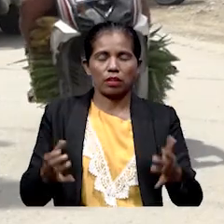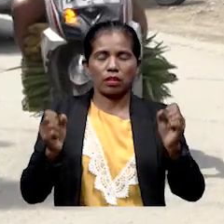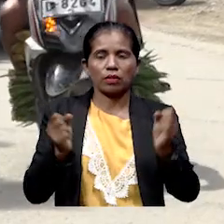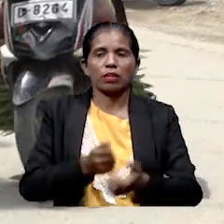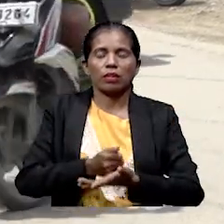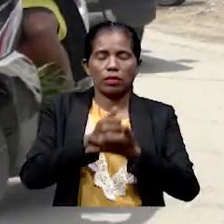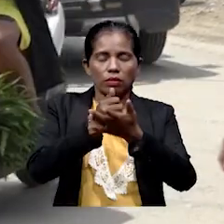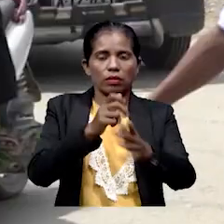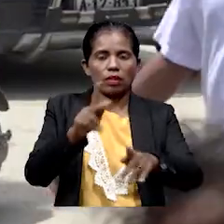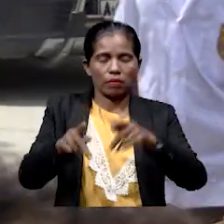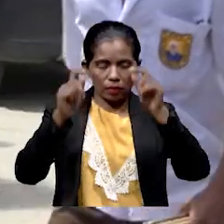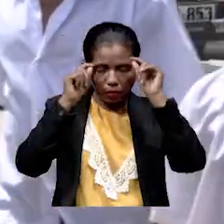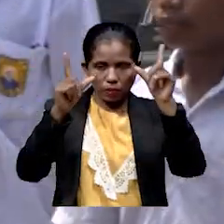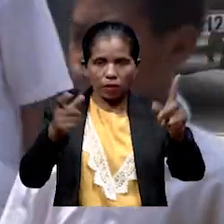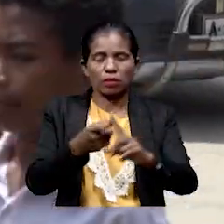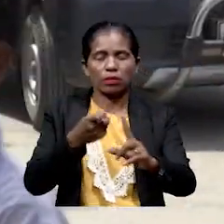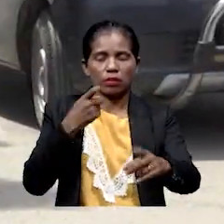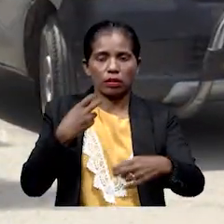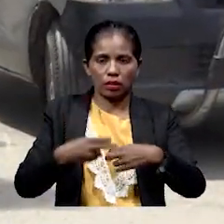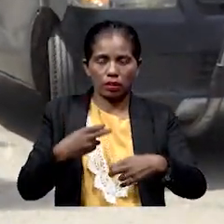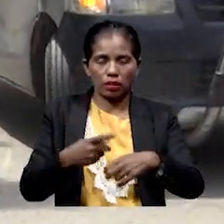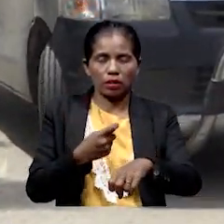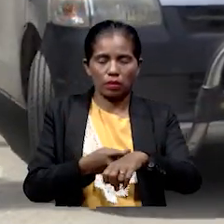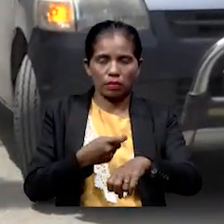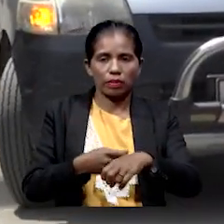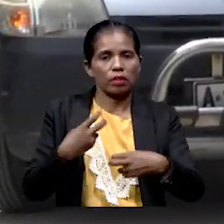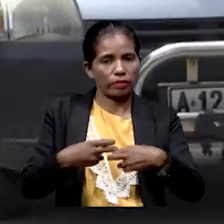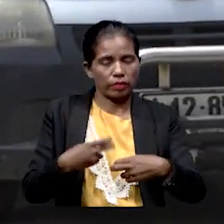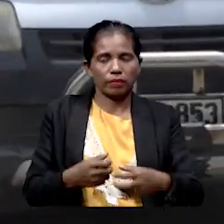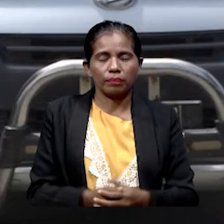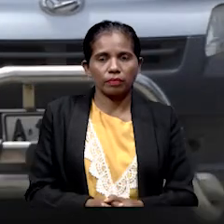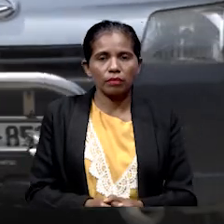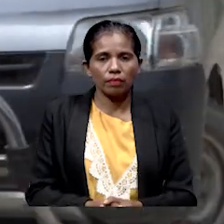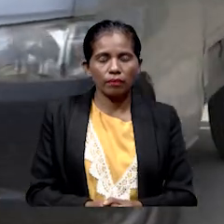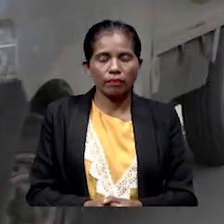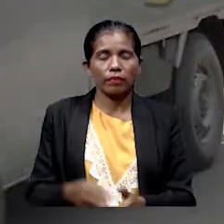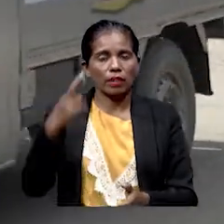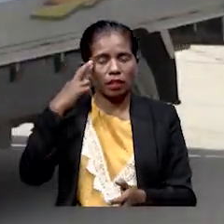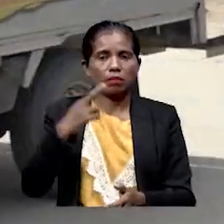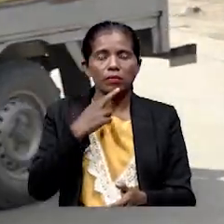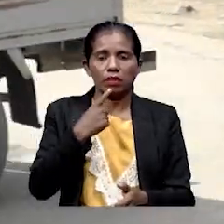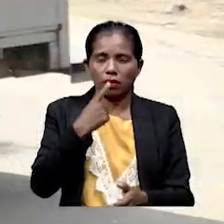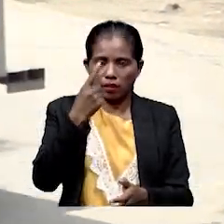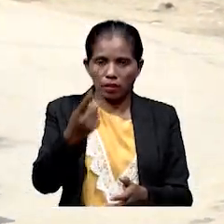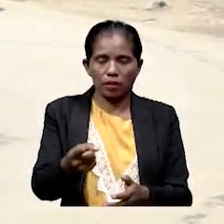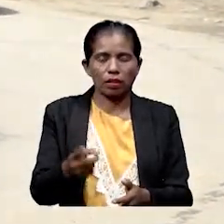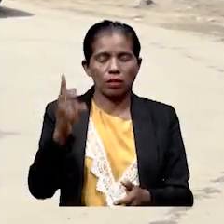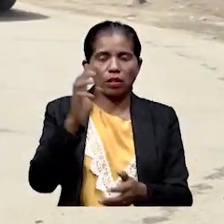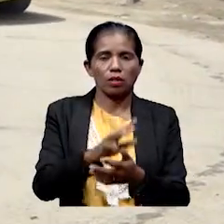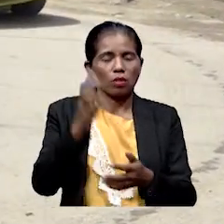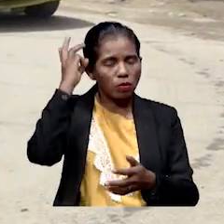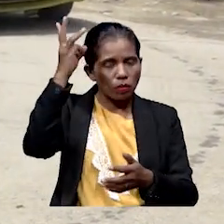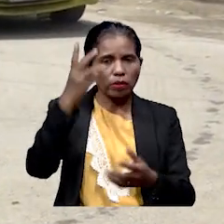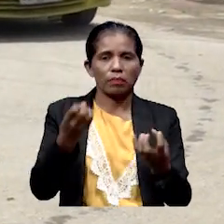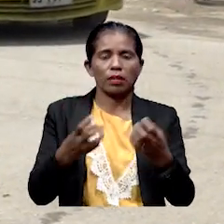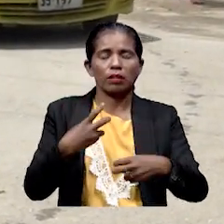salva povo Timor-Leste husi situação nebe grave liu. Previado novel da paz nemos preocupa makaso crise mundial